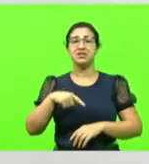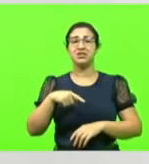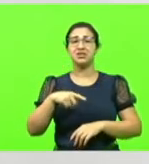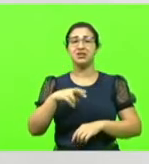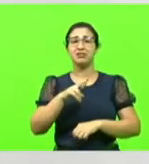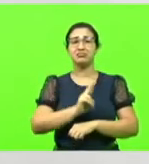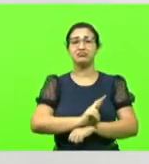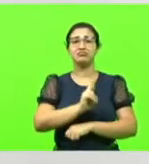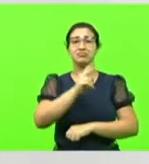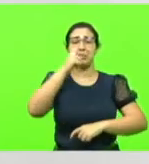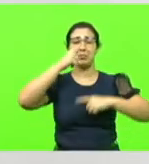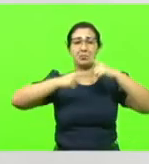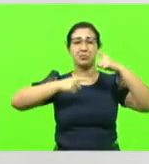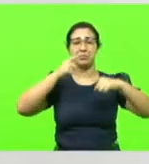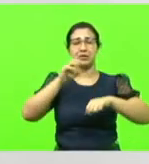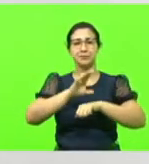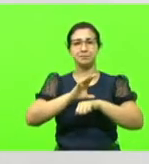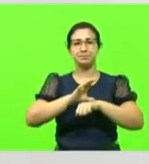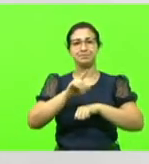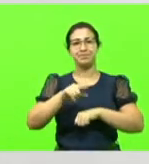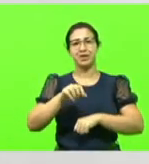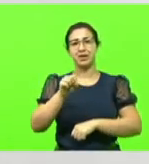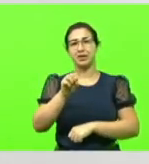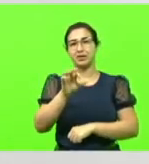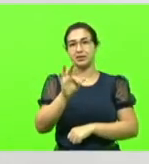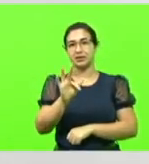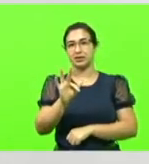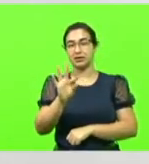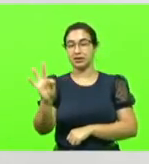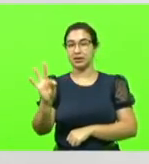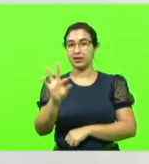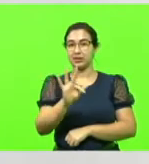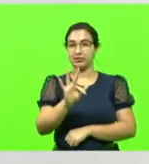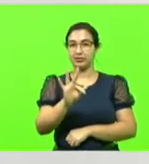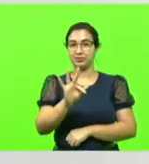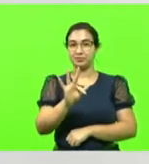venho aqui falar sobre o Supremo Tribunal Federal, deputado Márcio Machado.